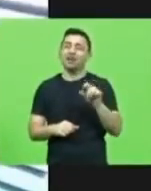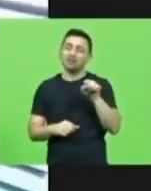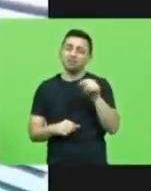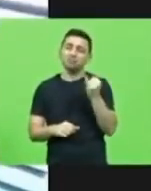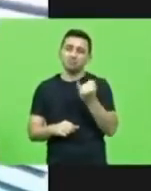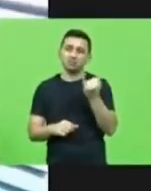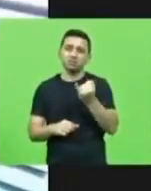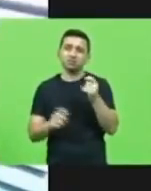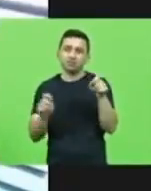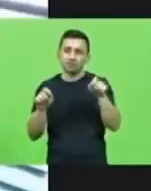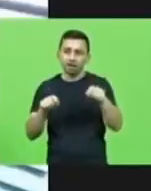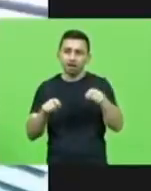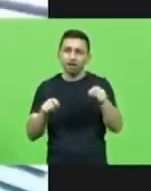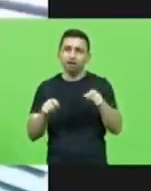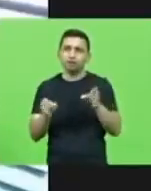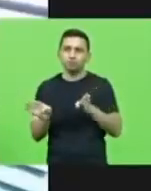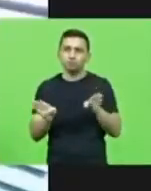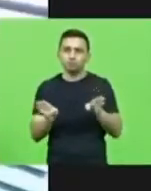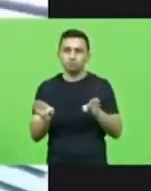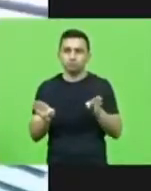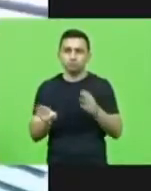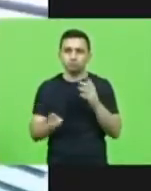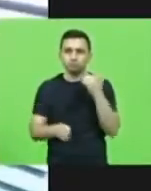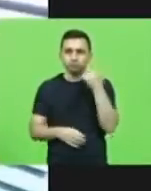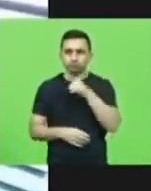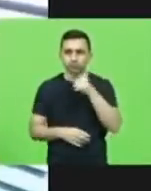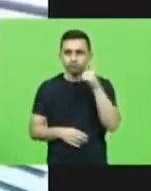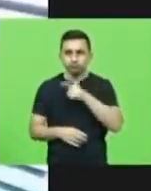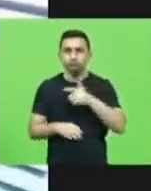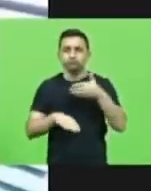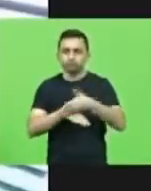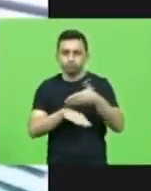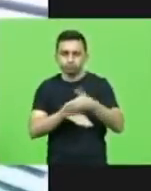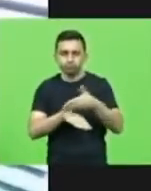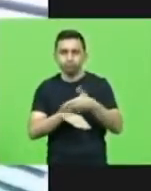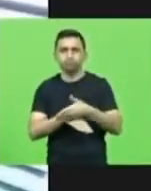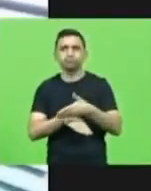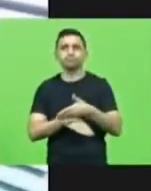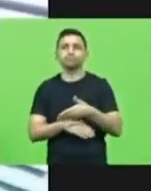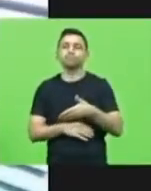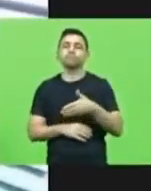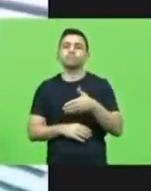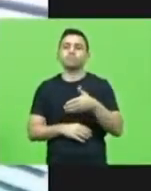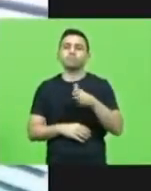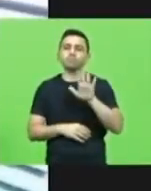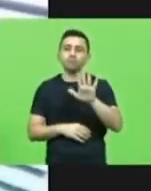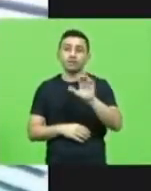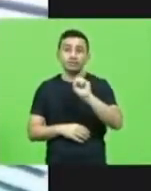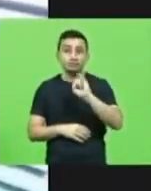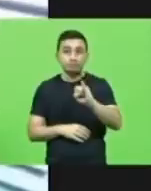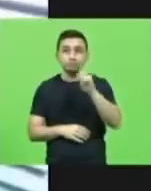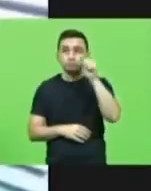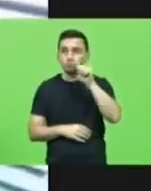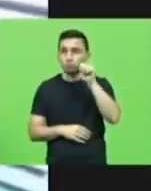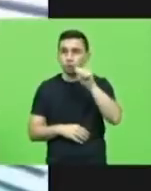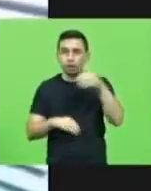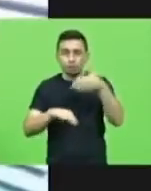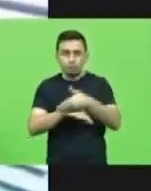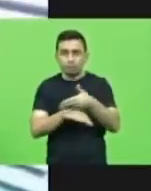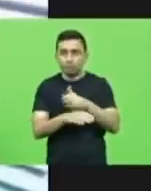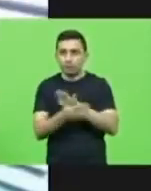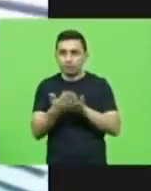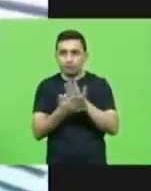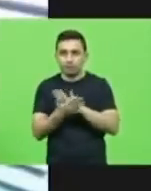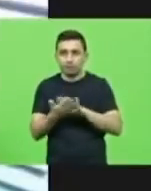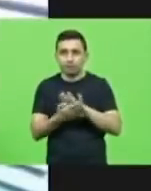período para que possa haver essa maior participação, mas se as mulheres não participarem efetivamente também,